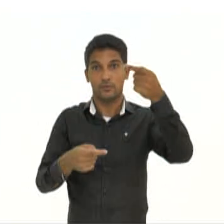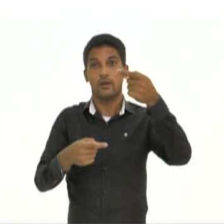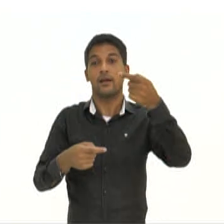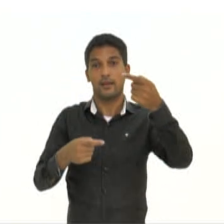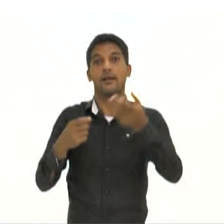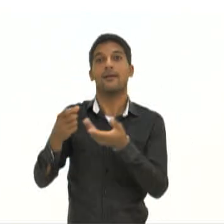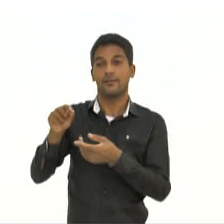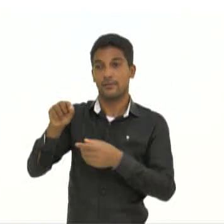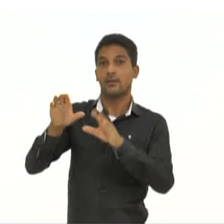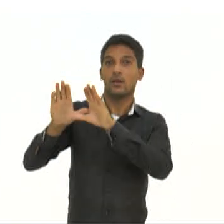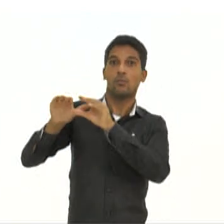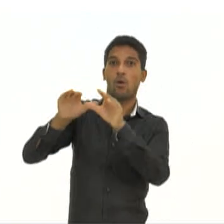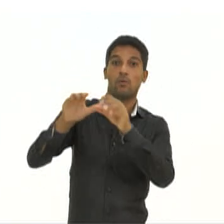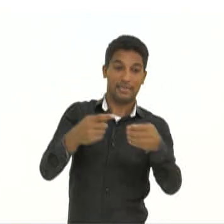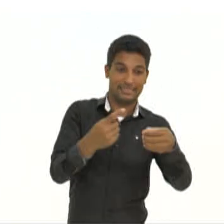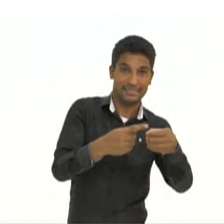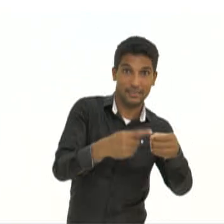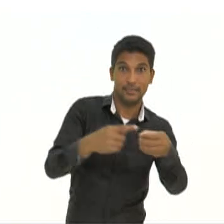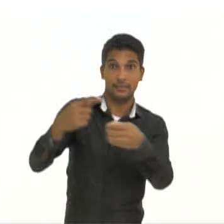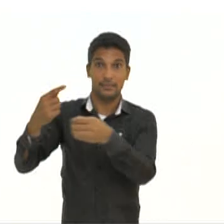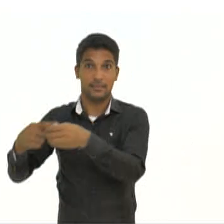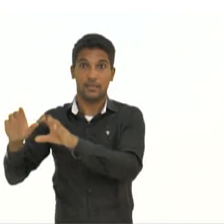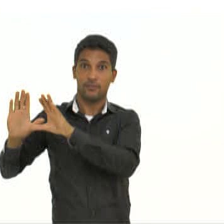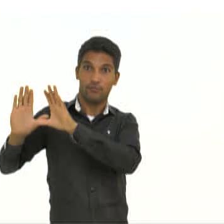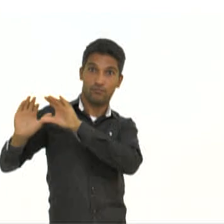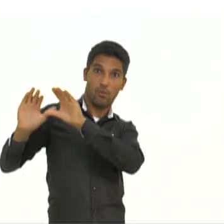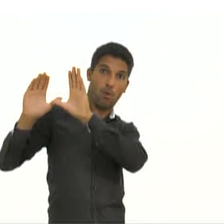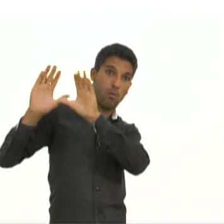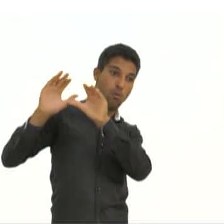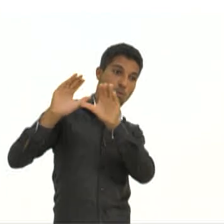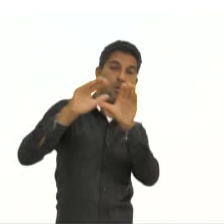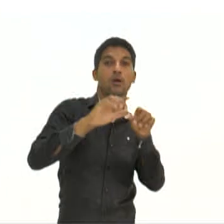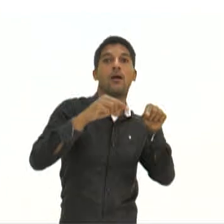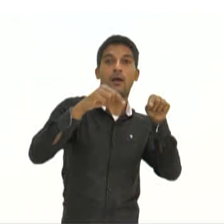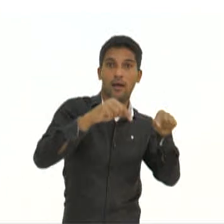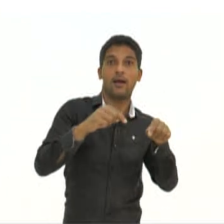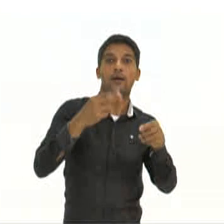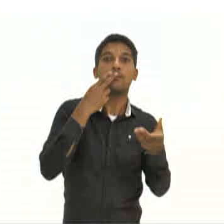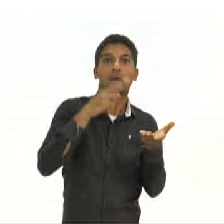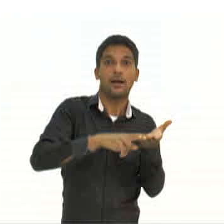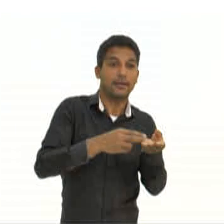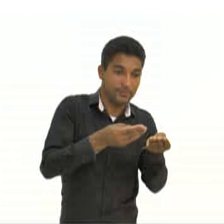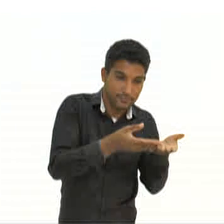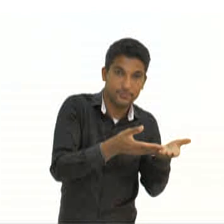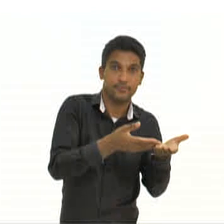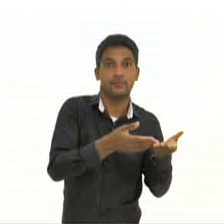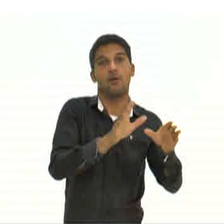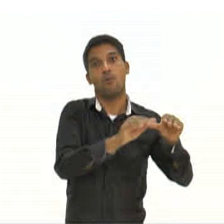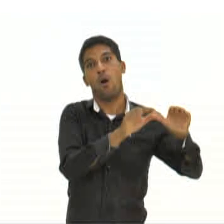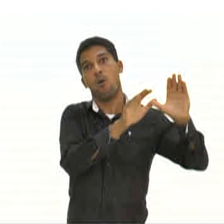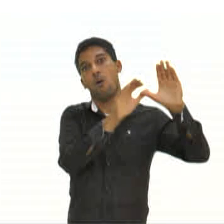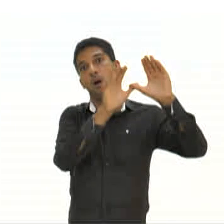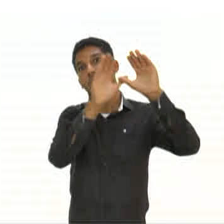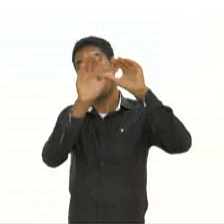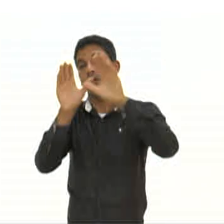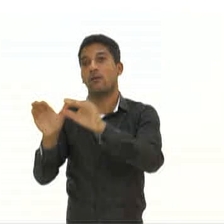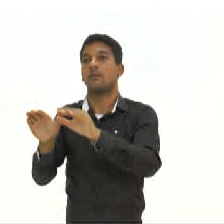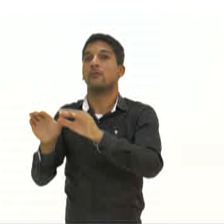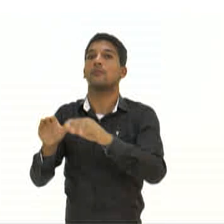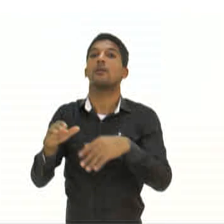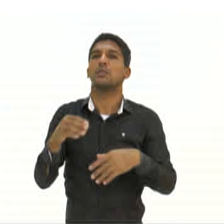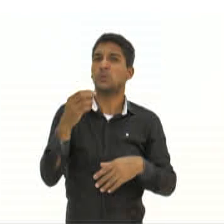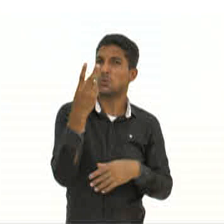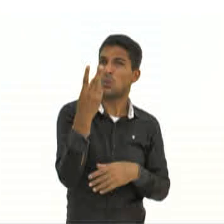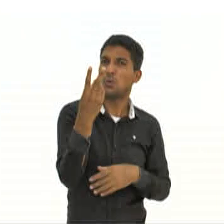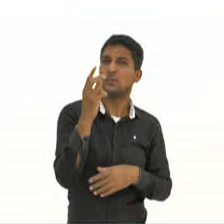para outra, desde 2.800 anos antes de Cristo. Olha só que curiosidade interessante, né? Vejam aqui,